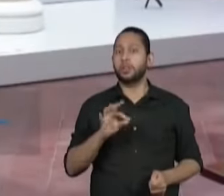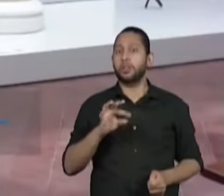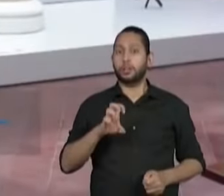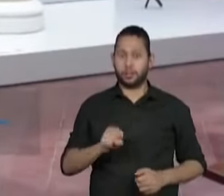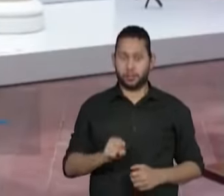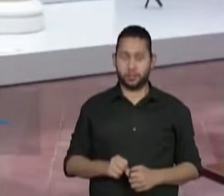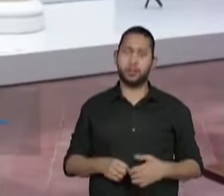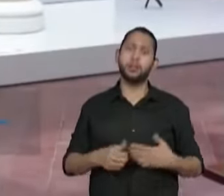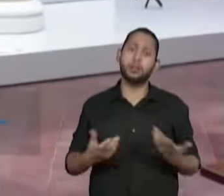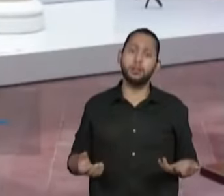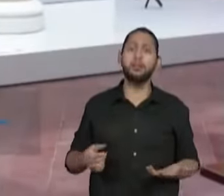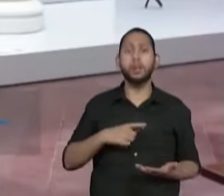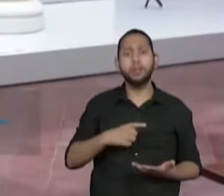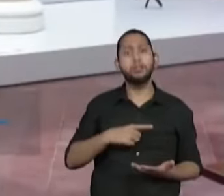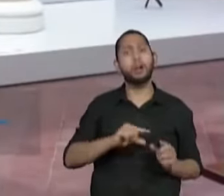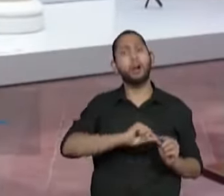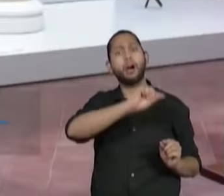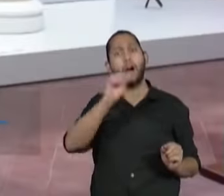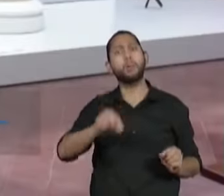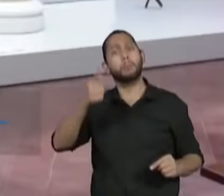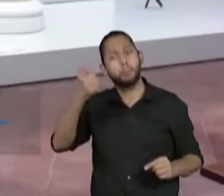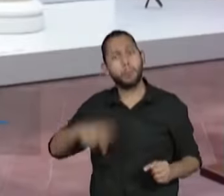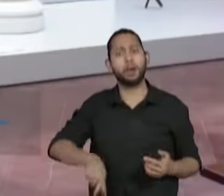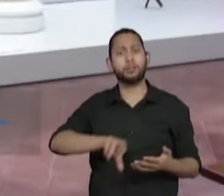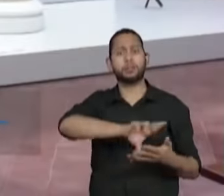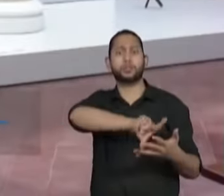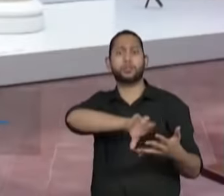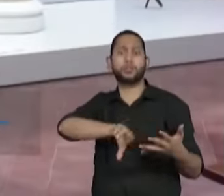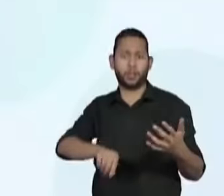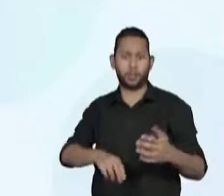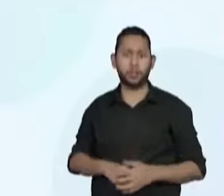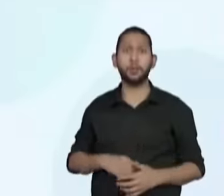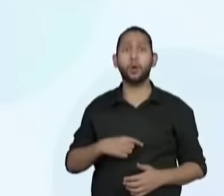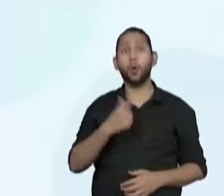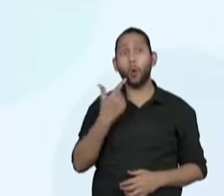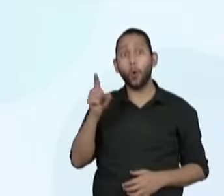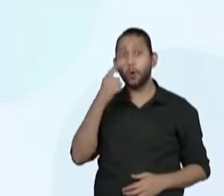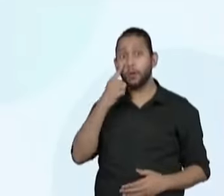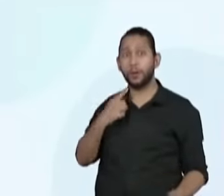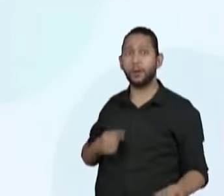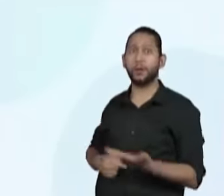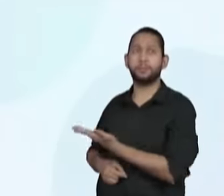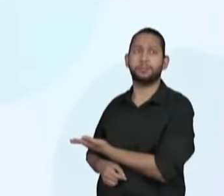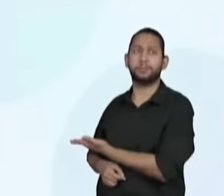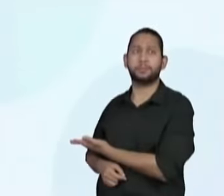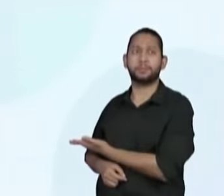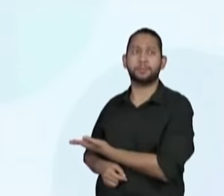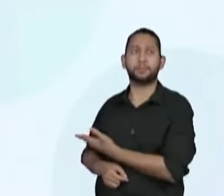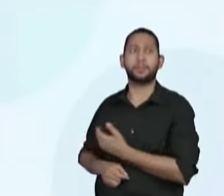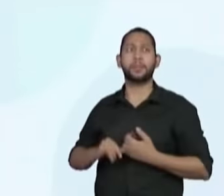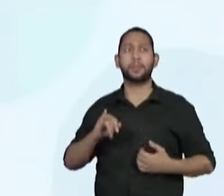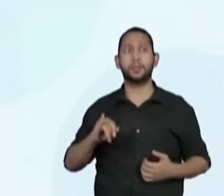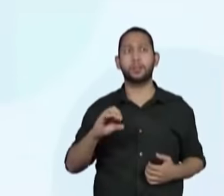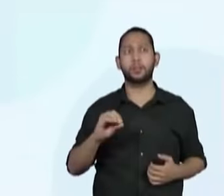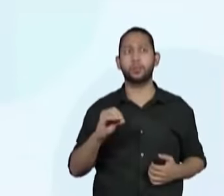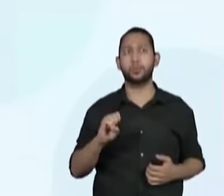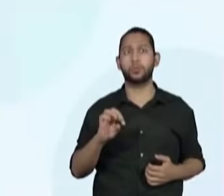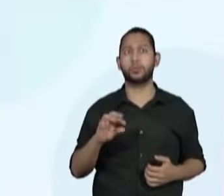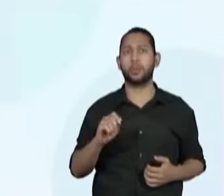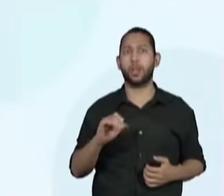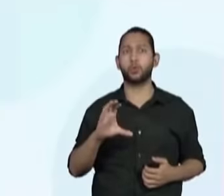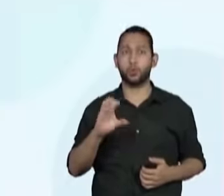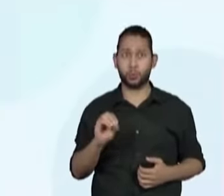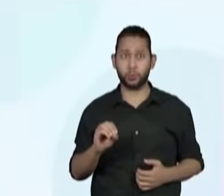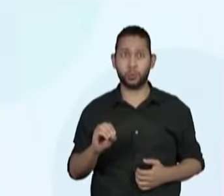grau de estaticidade de cada arco desses, nós temos aí os arcos isostáticos ou triarticulados. Eles apresentam três rótulas,